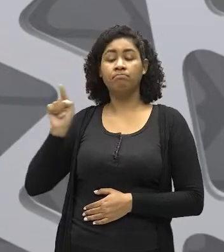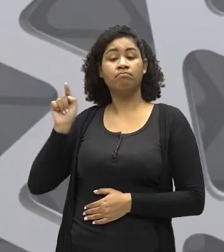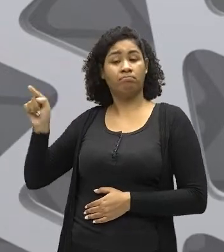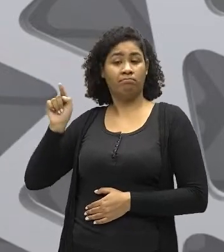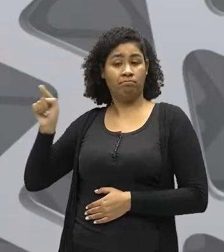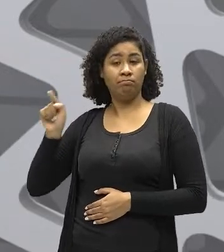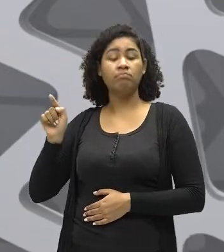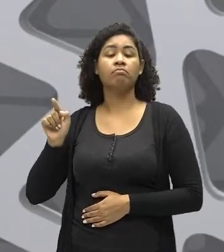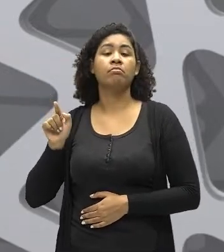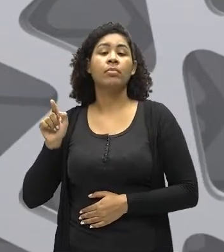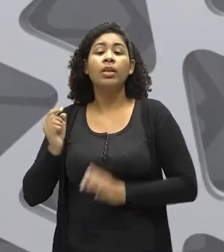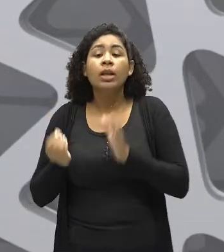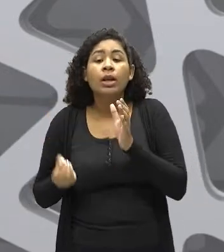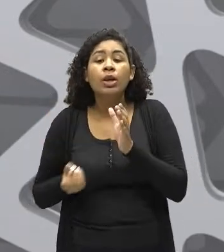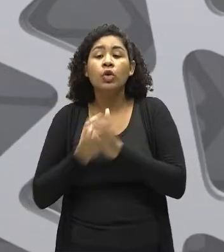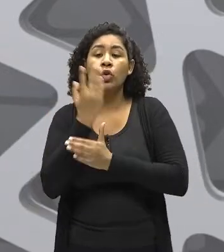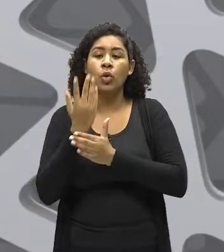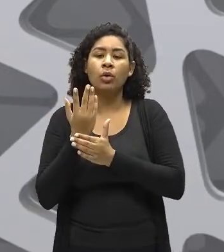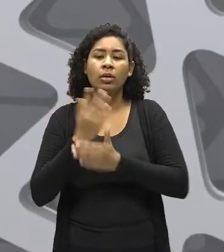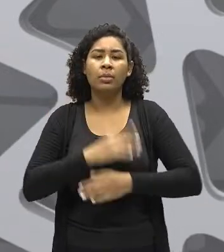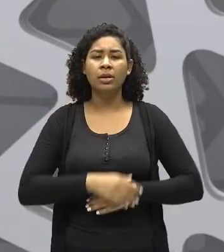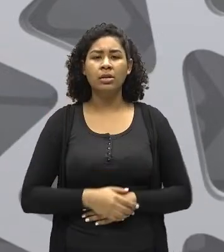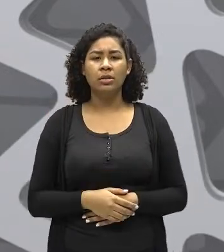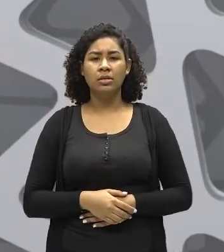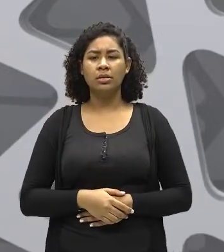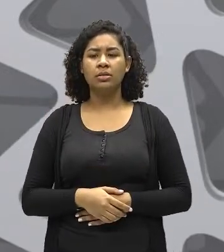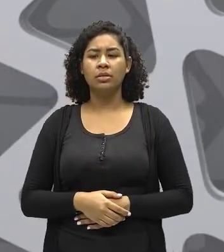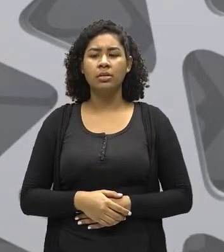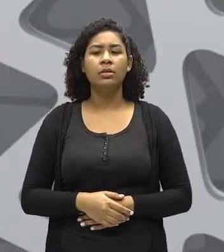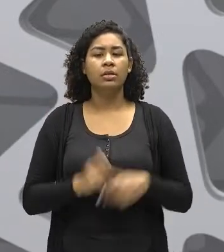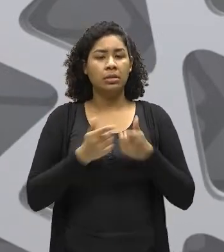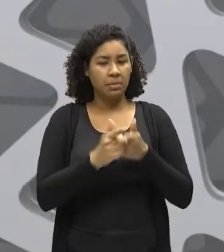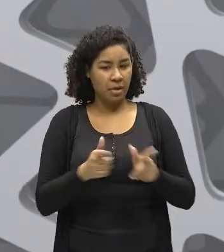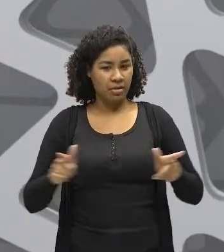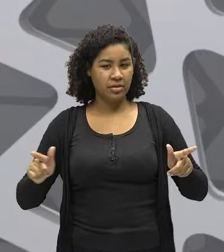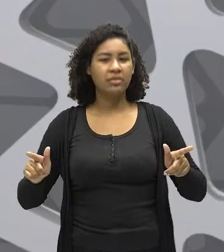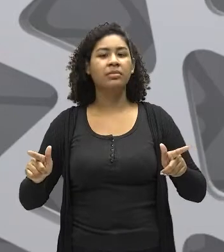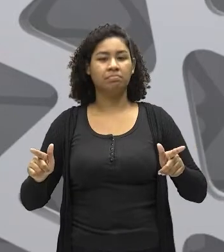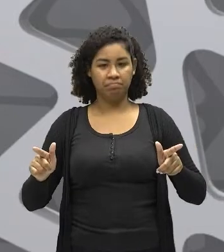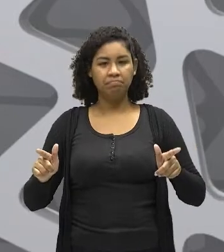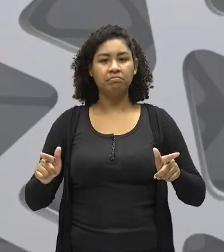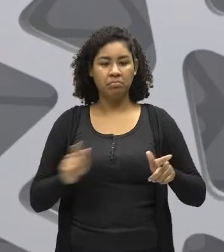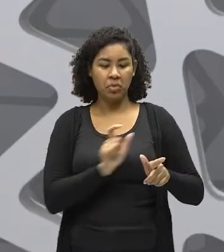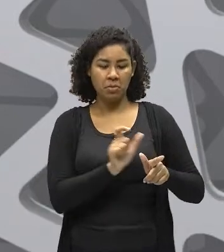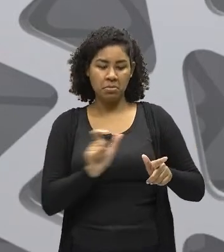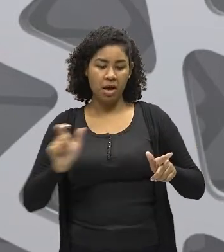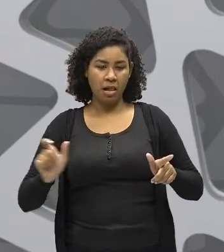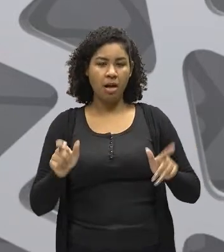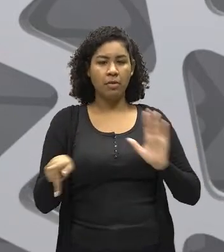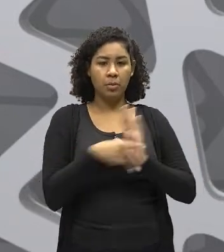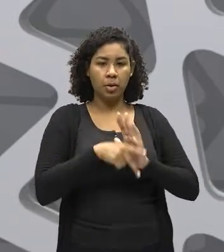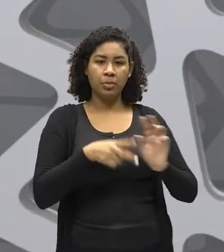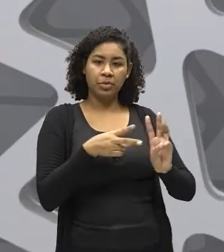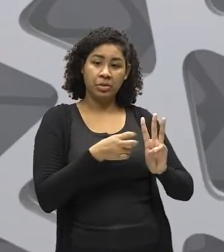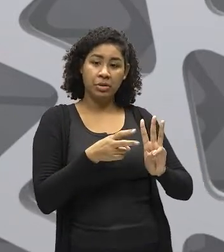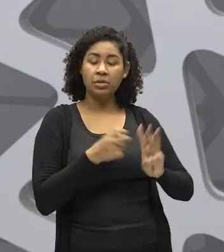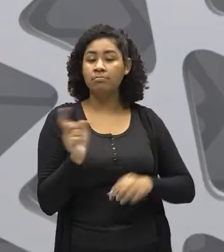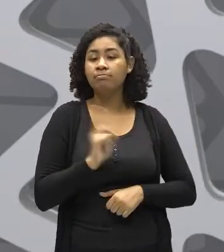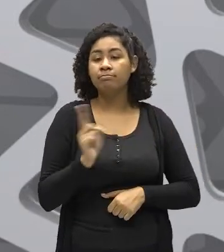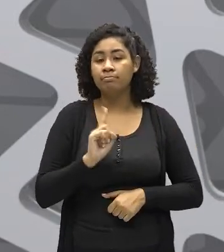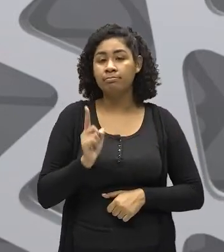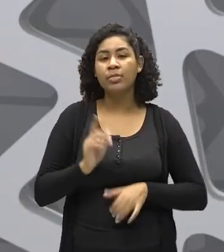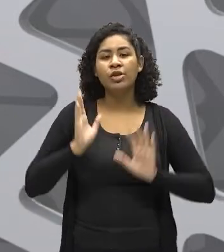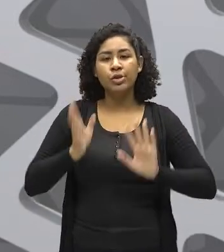1536, ele criou uma gramática. Mas não propriamente uma gramática com palavras indígenas, mas uma gramática já criando